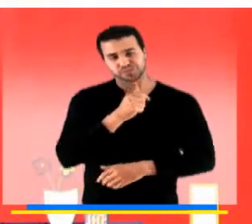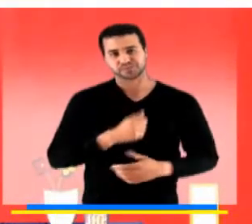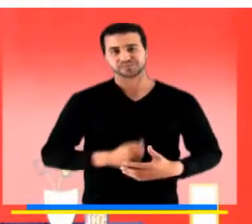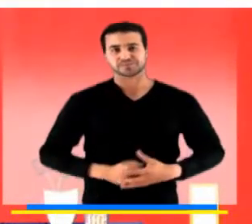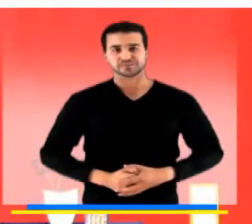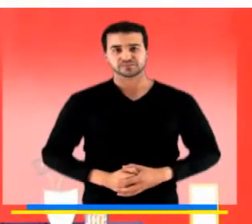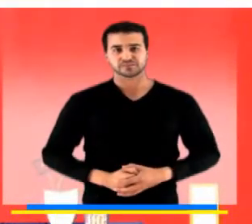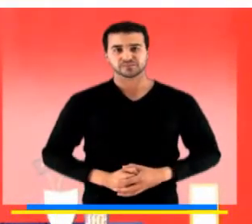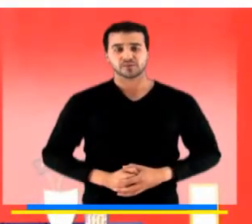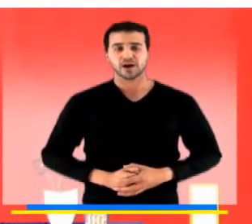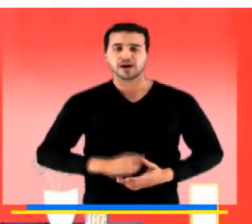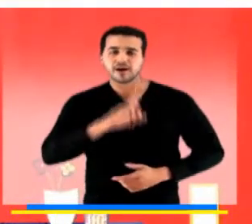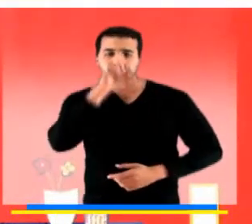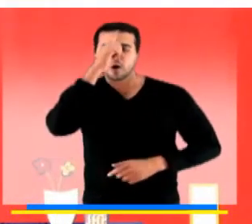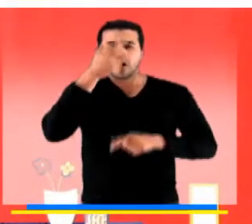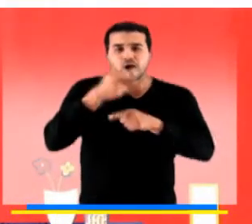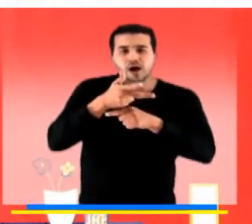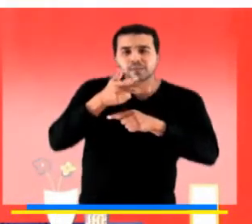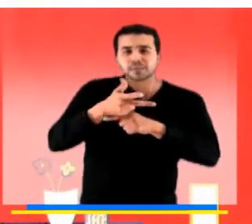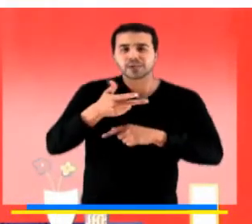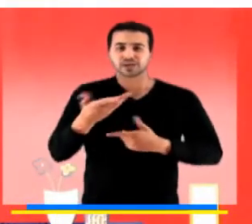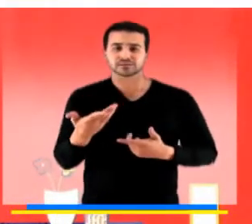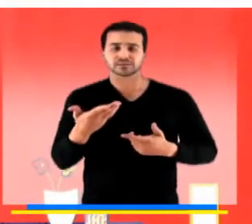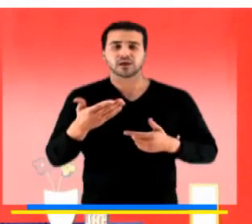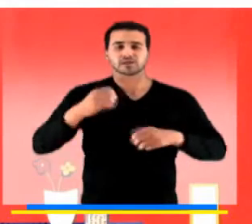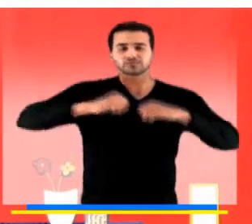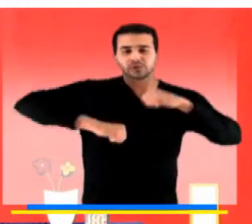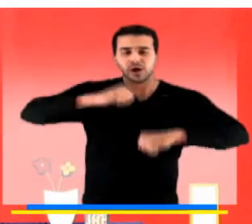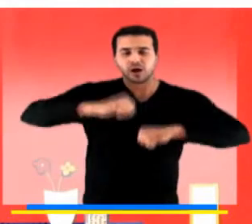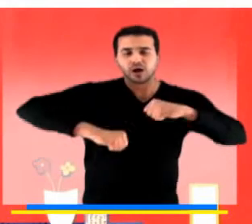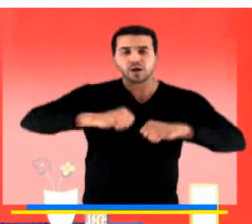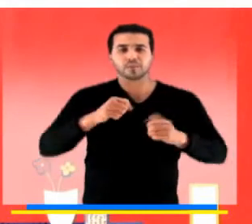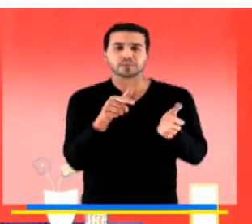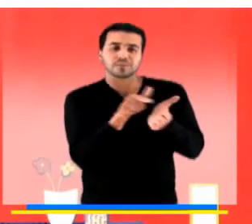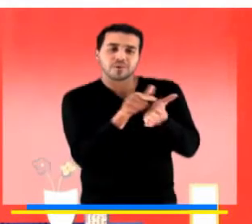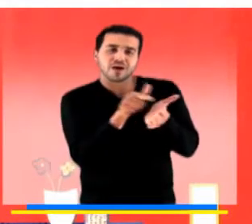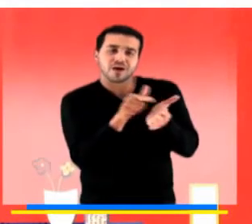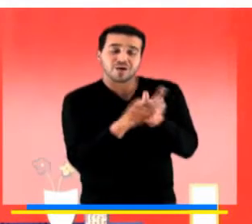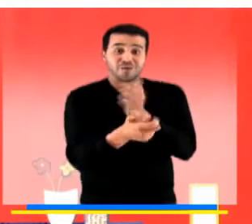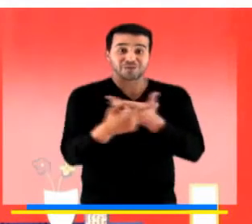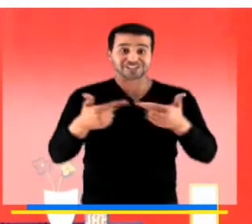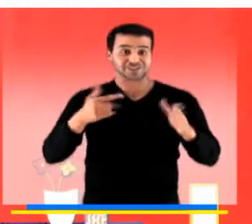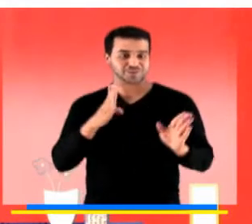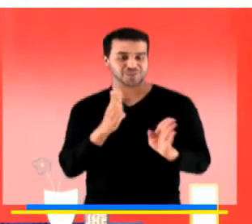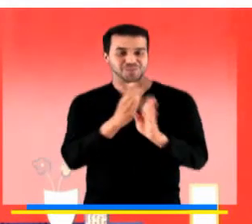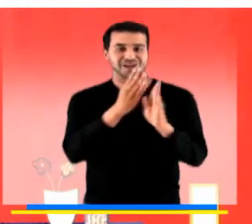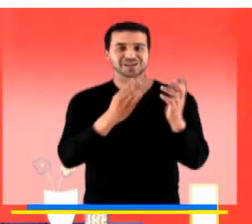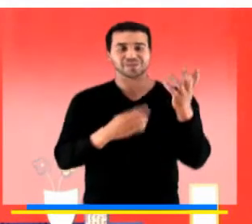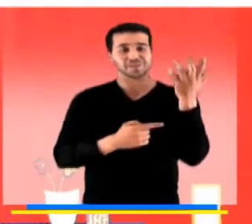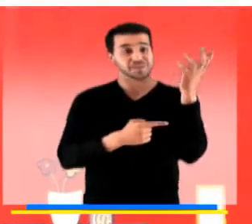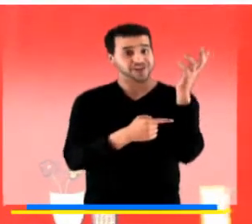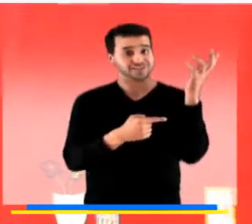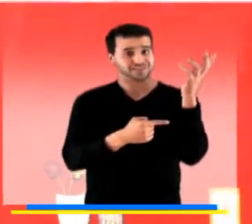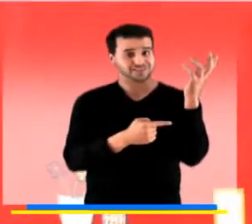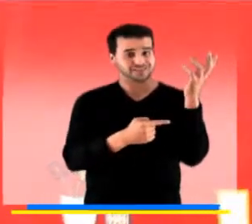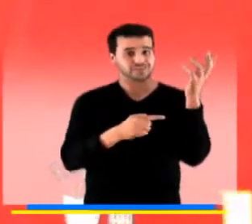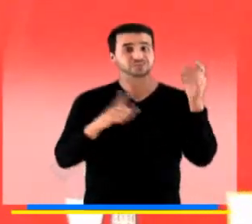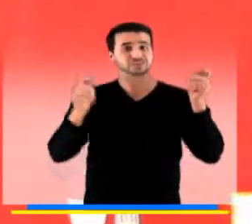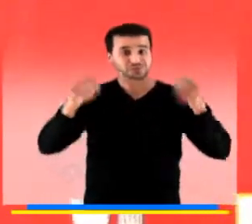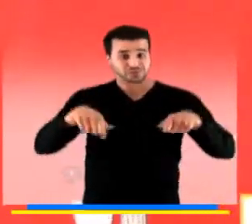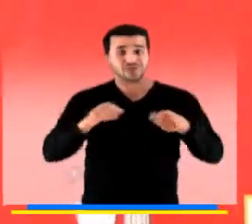A invenção da imprensa, a industrialização do processo de fabricação e a descoberta da madeira como fonte